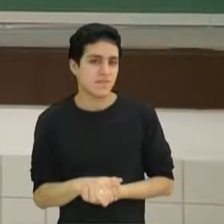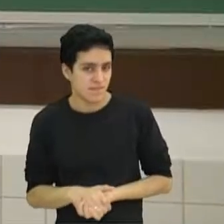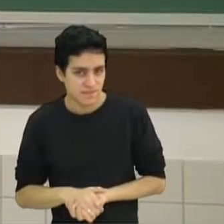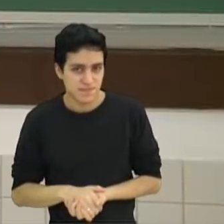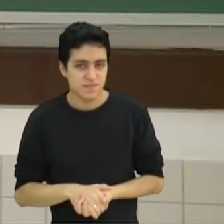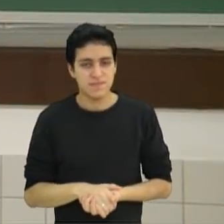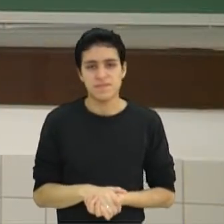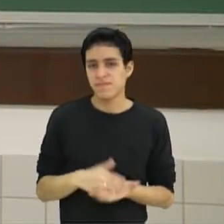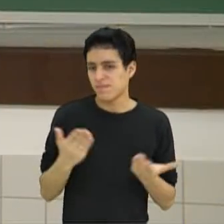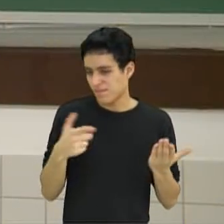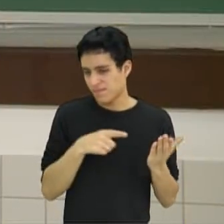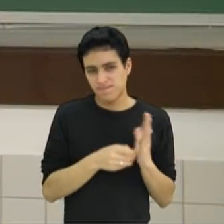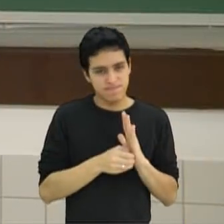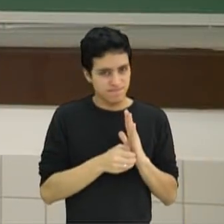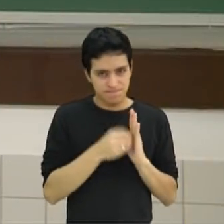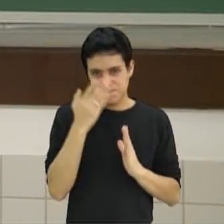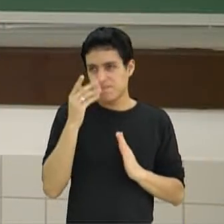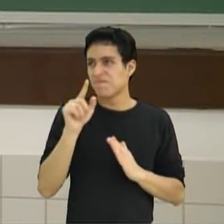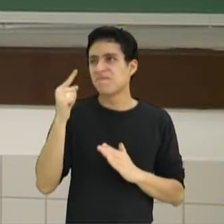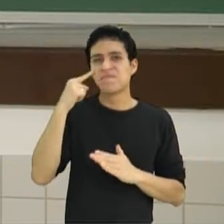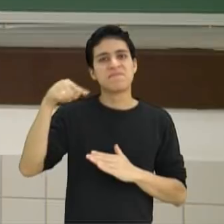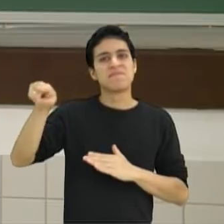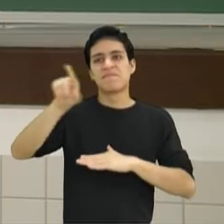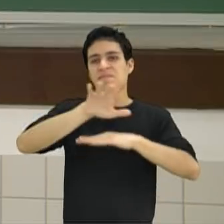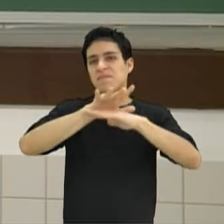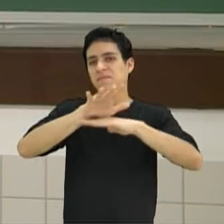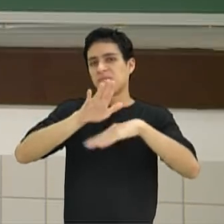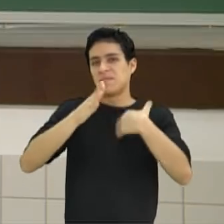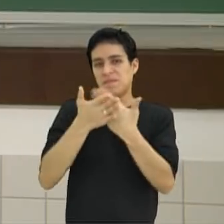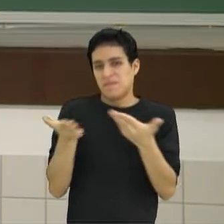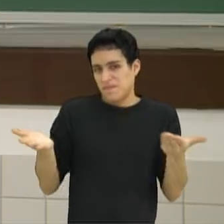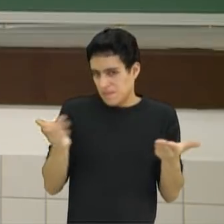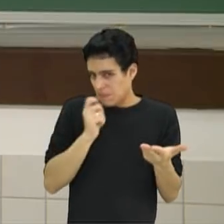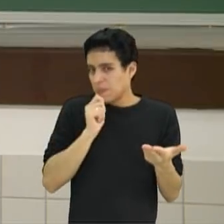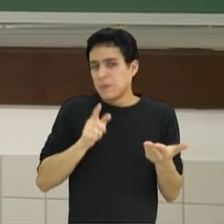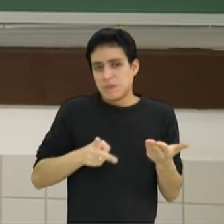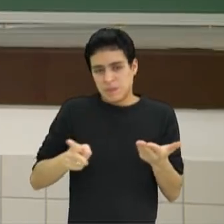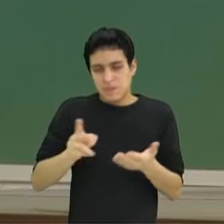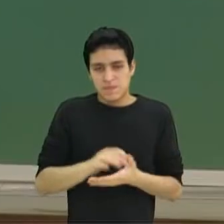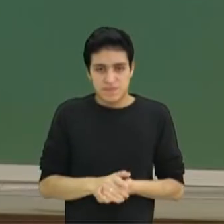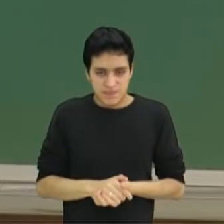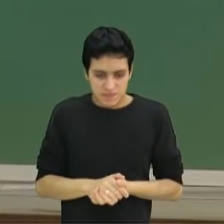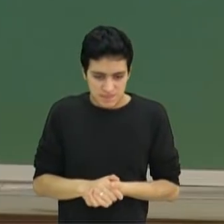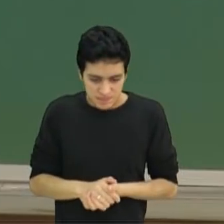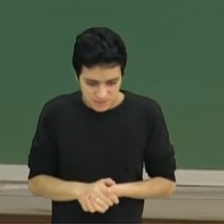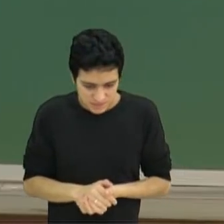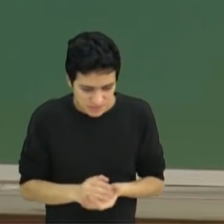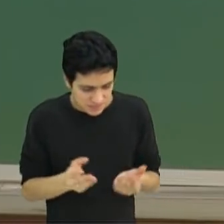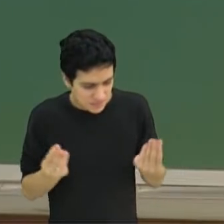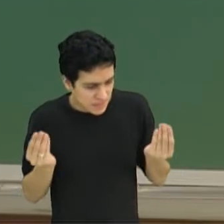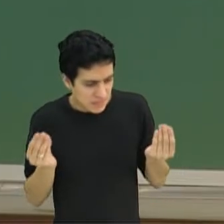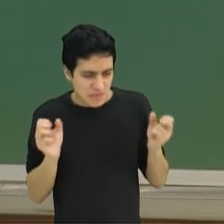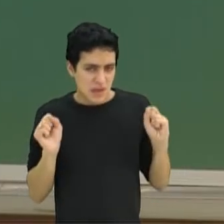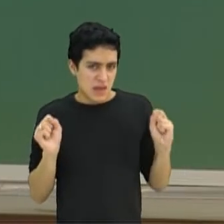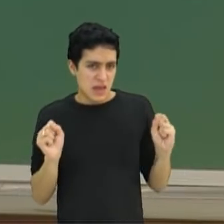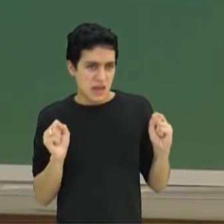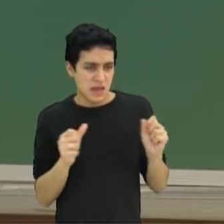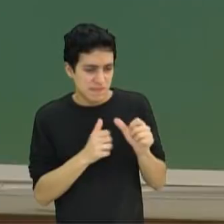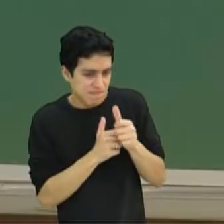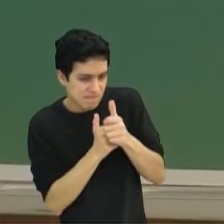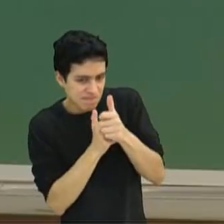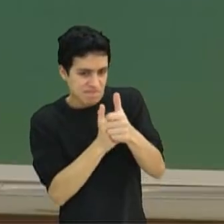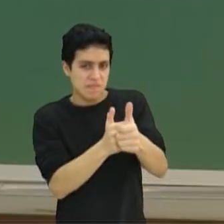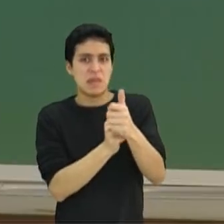ou aumenta. Nós temos isso até em filmes também sendo abordado, né? Tem a questão também de que pode ser uma perseguição